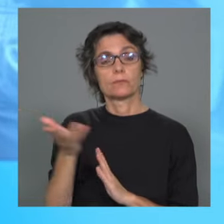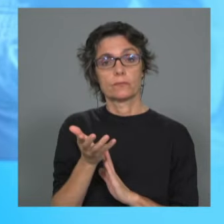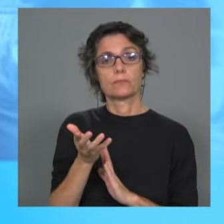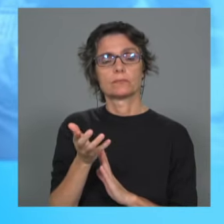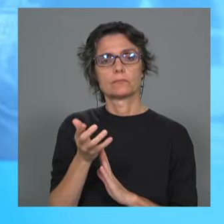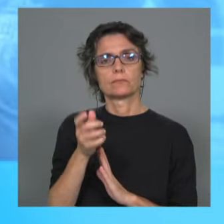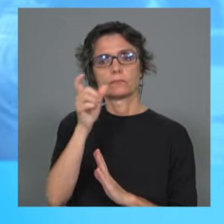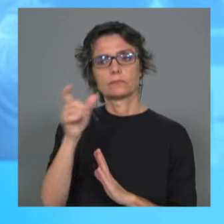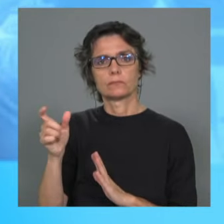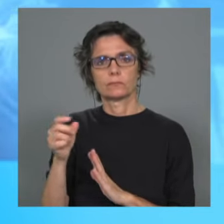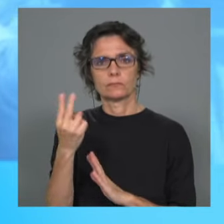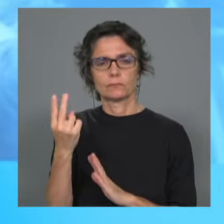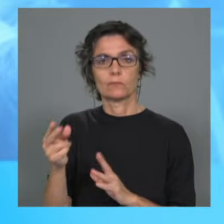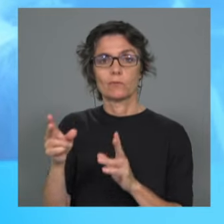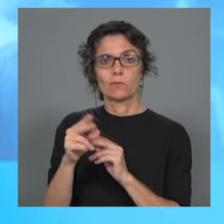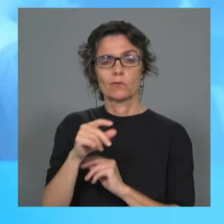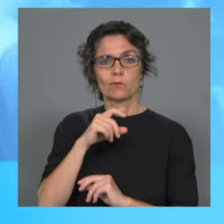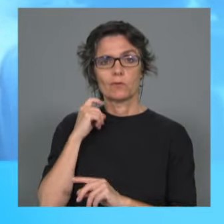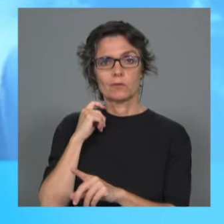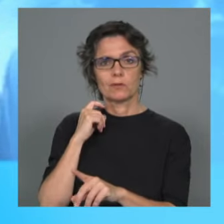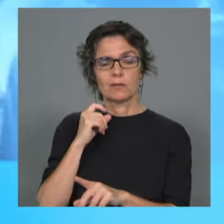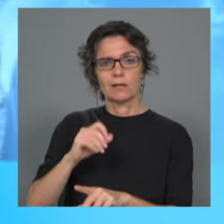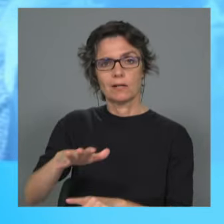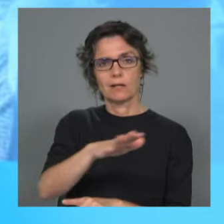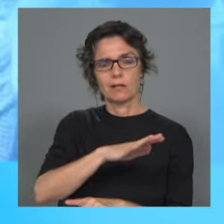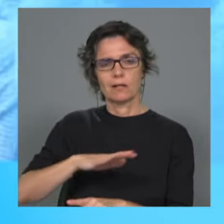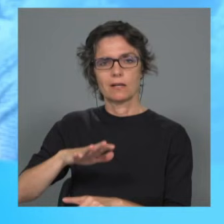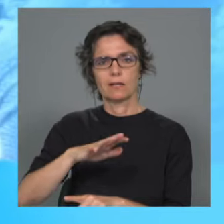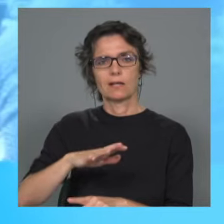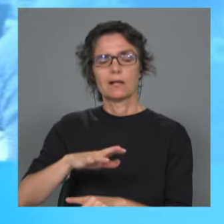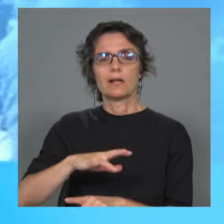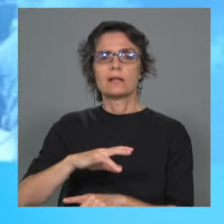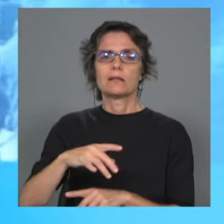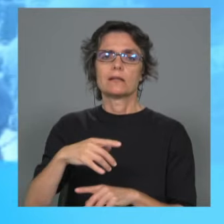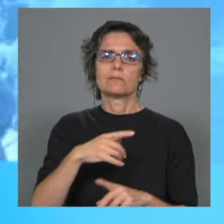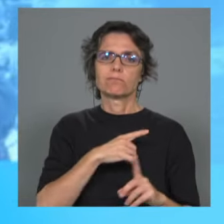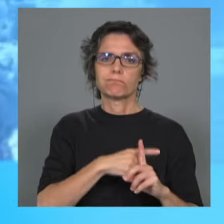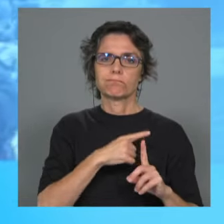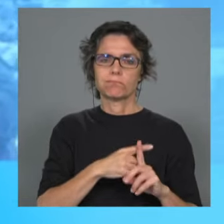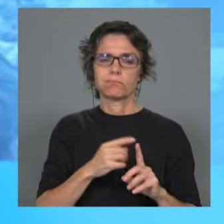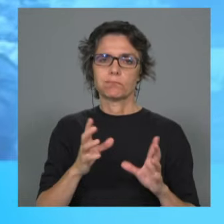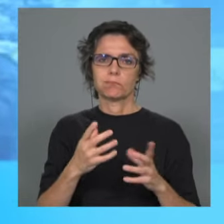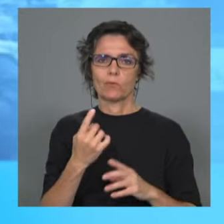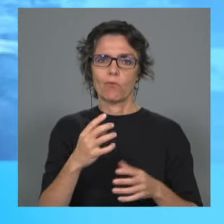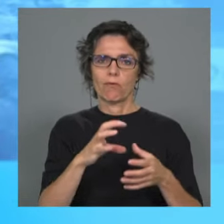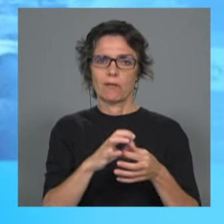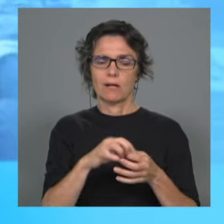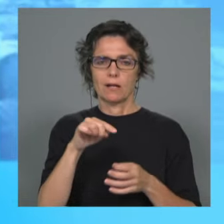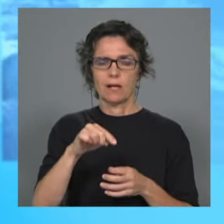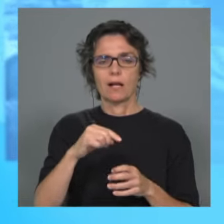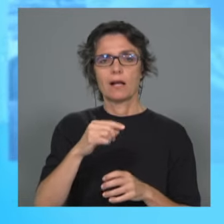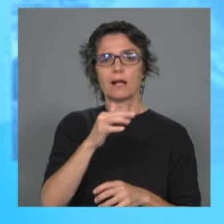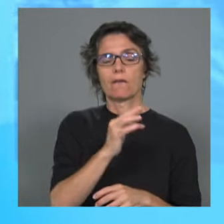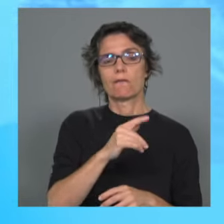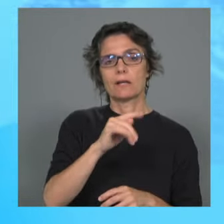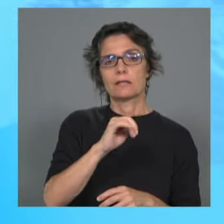dois novos sacerdotes da província portuguesa da Ordem Franciscana, Ordem dos Frades Menores, Frei Sérgio Pinheiro